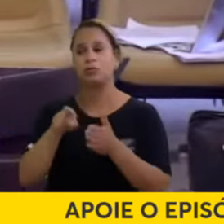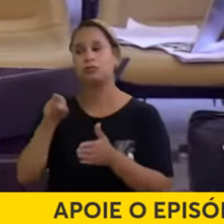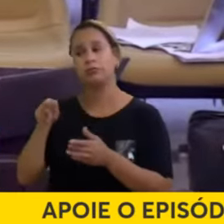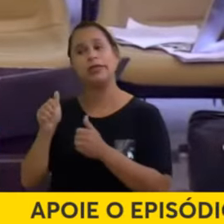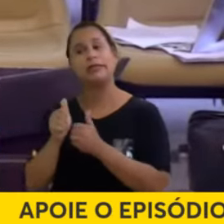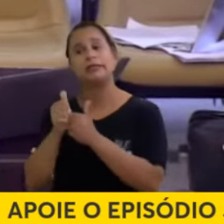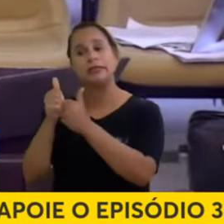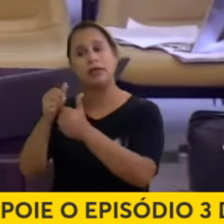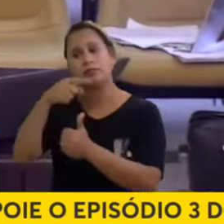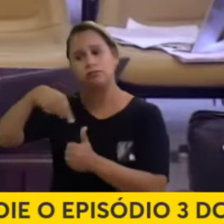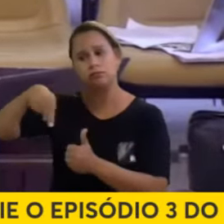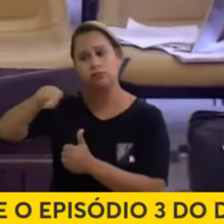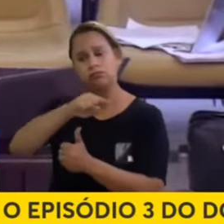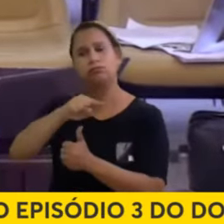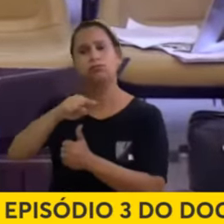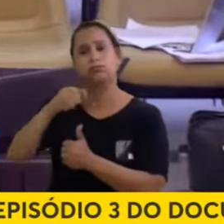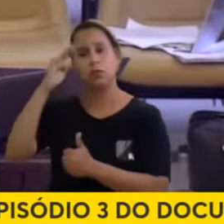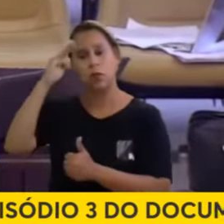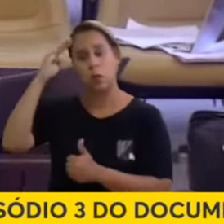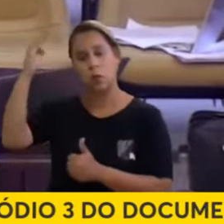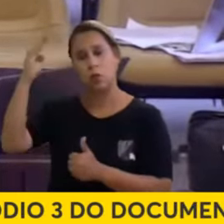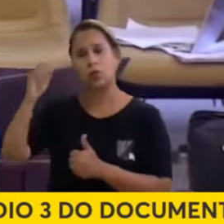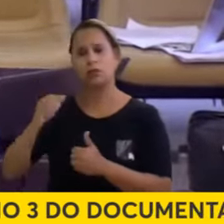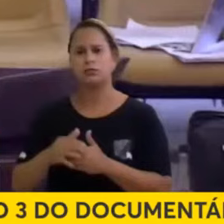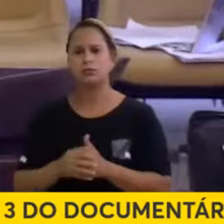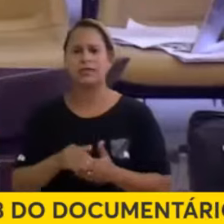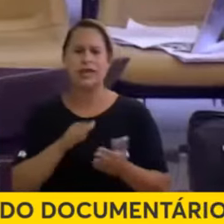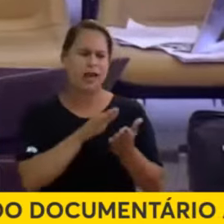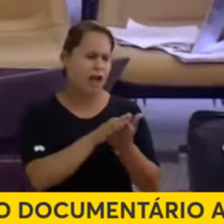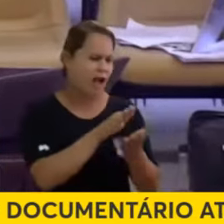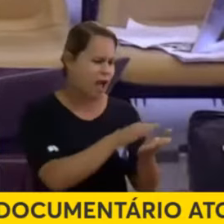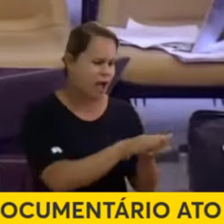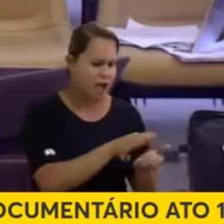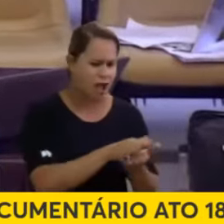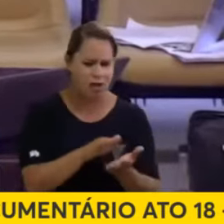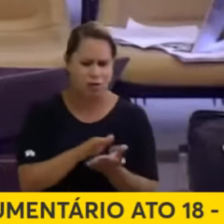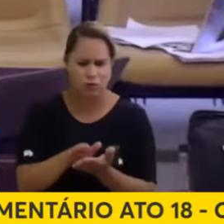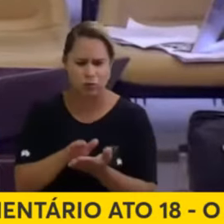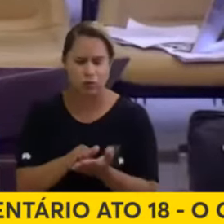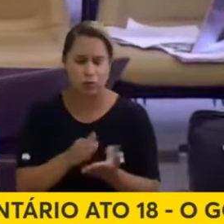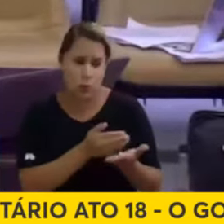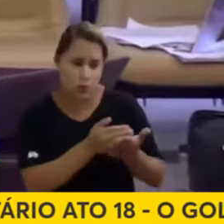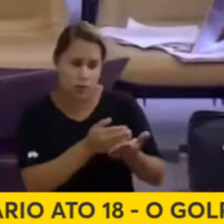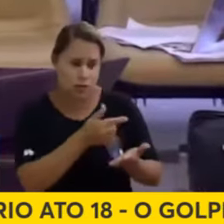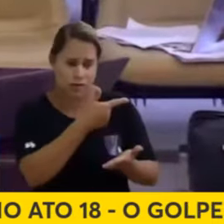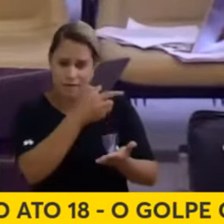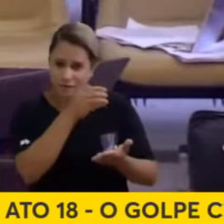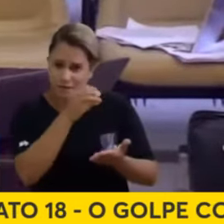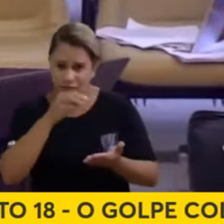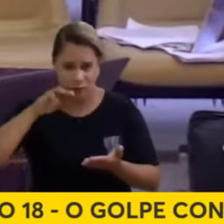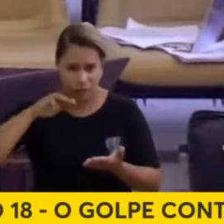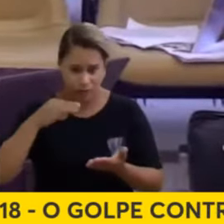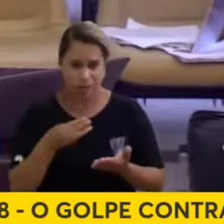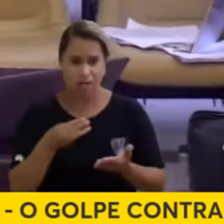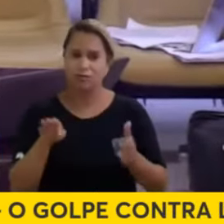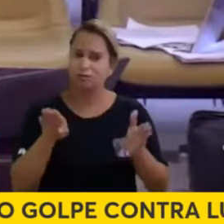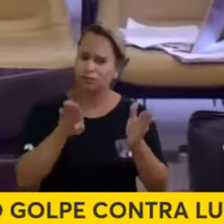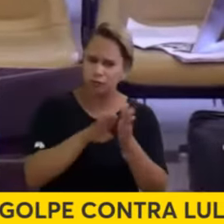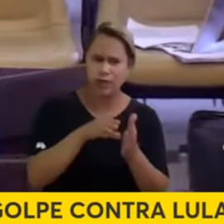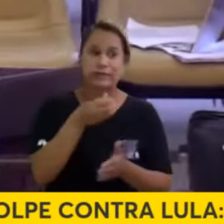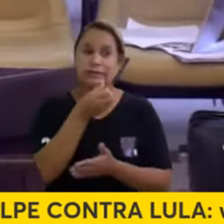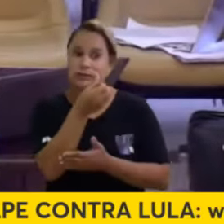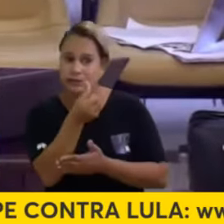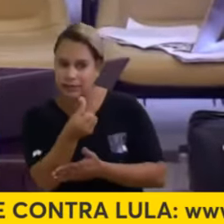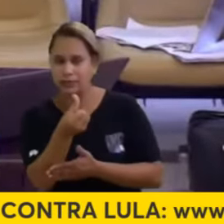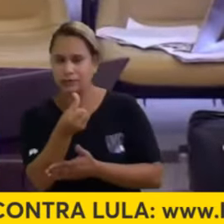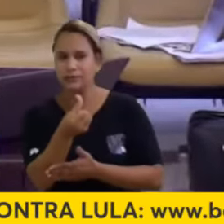excelências esses gastos todos inflados que começou em 20 milhões e que chegou a seis e é esse o número que nós temos que debater aqui que